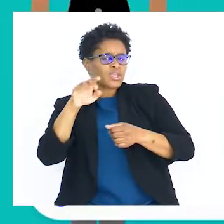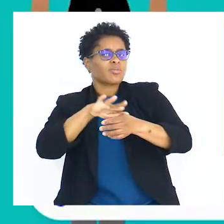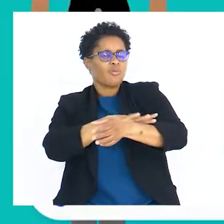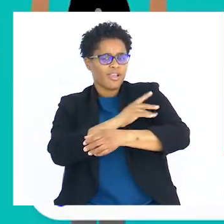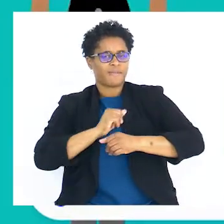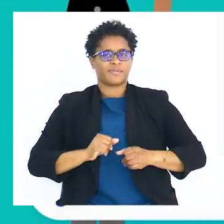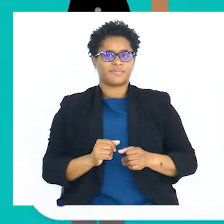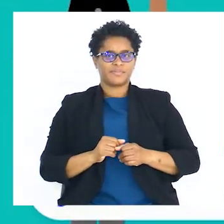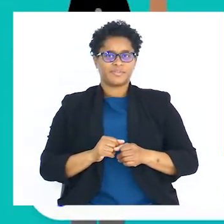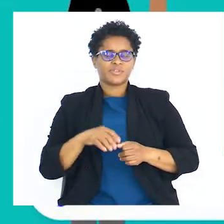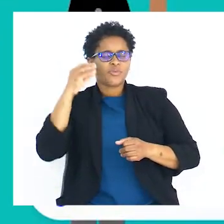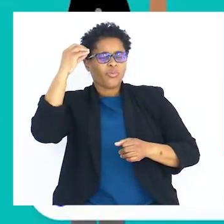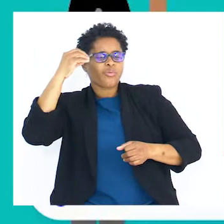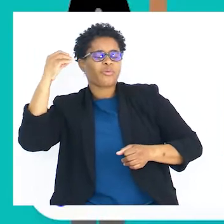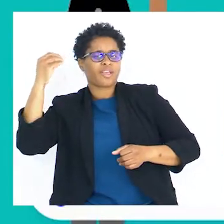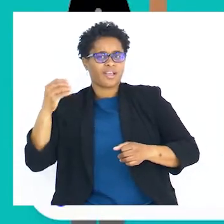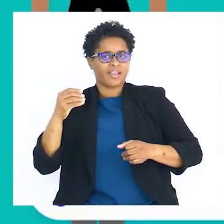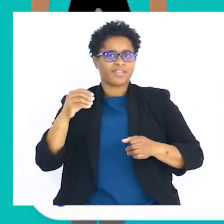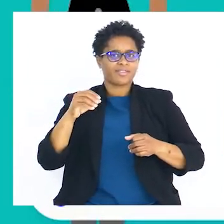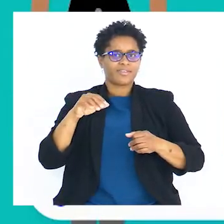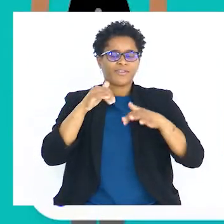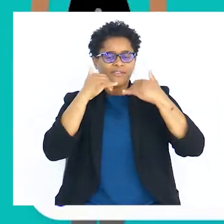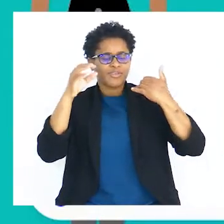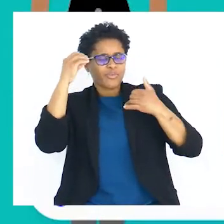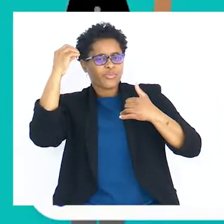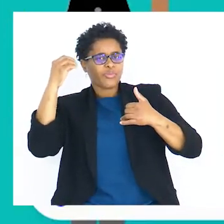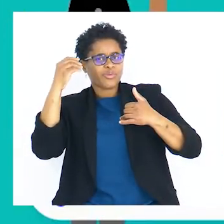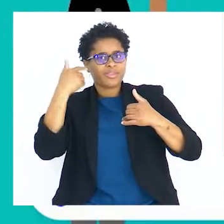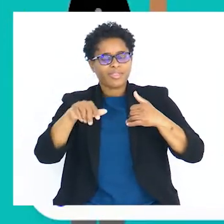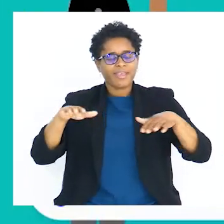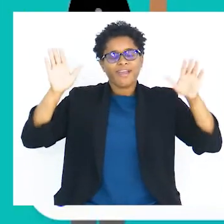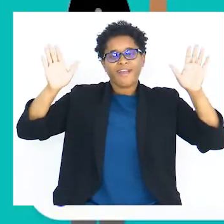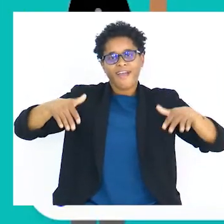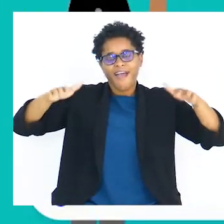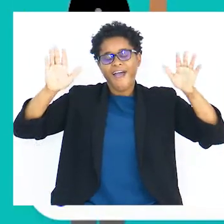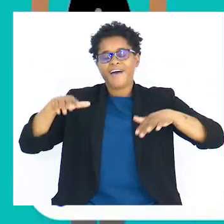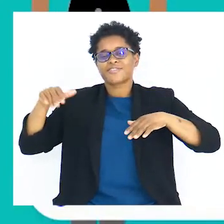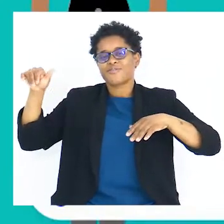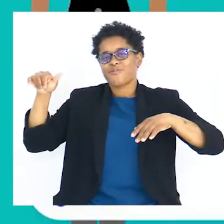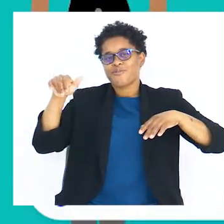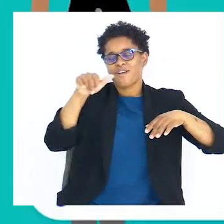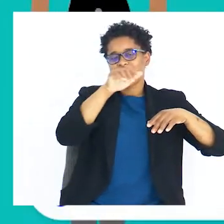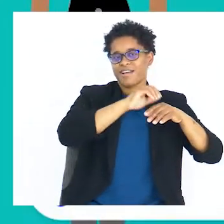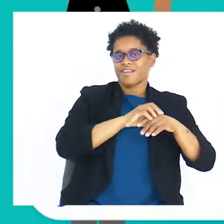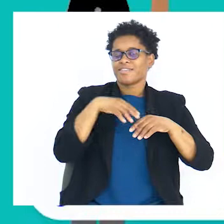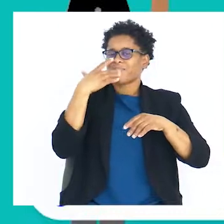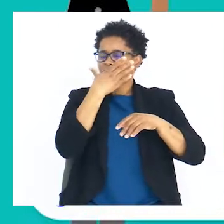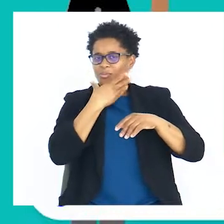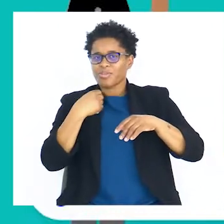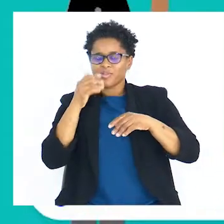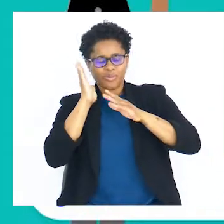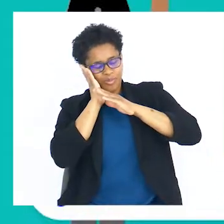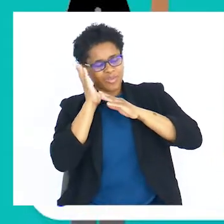poema. Sonhando, realizei o sonho de ter asas e voar. Dormindo,